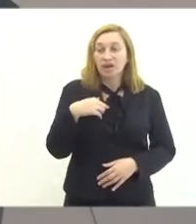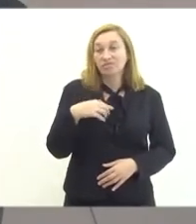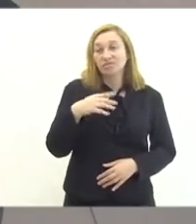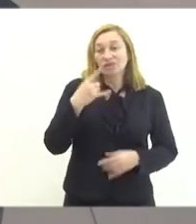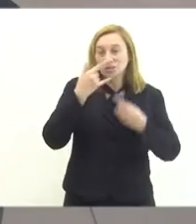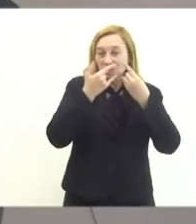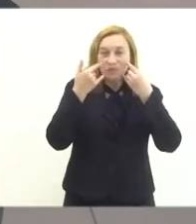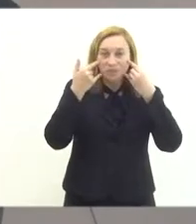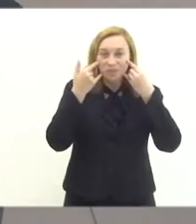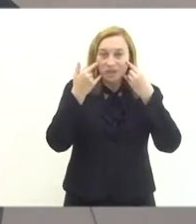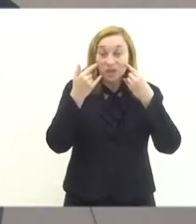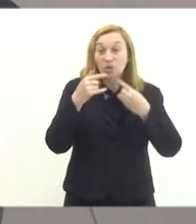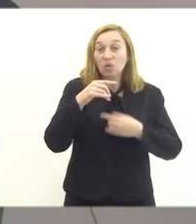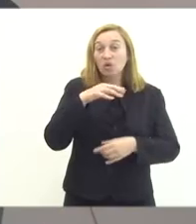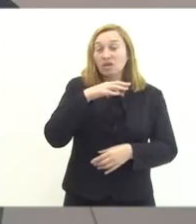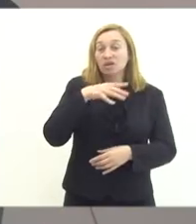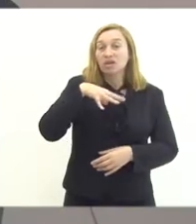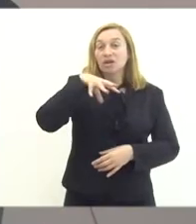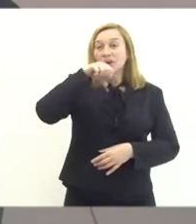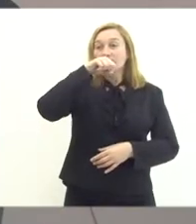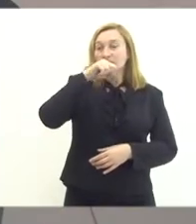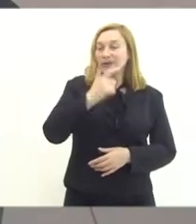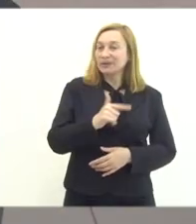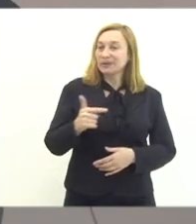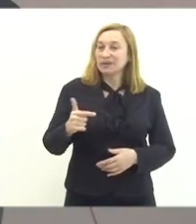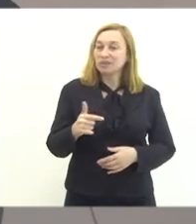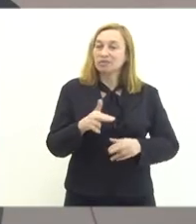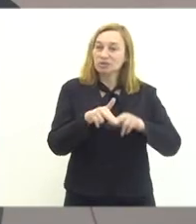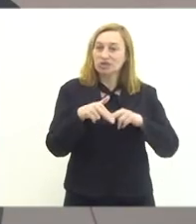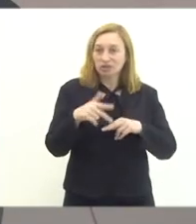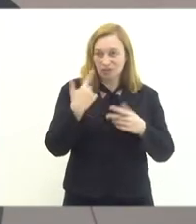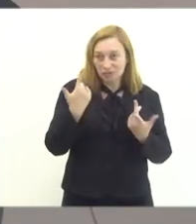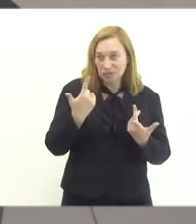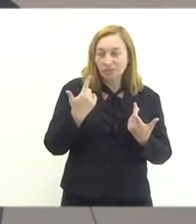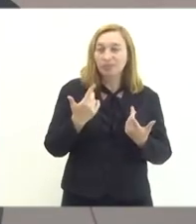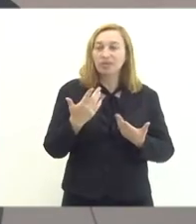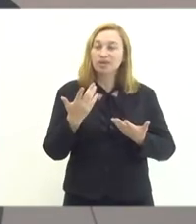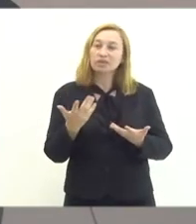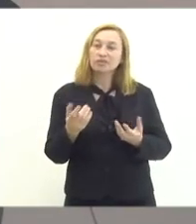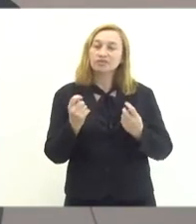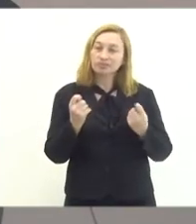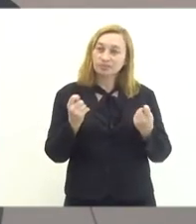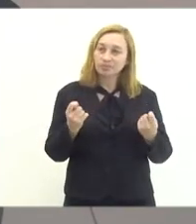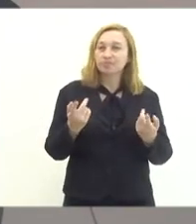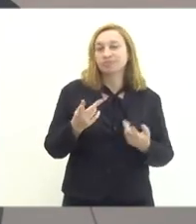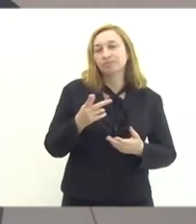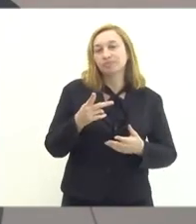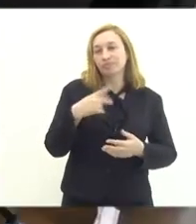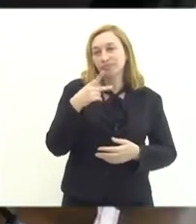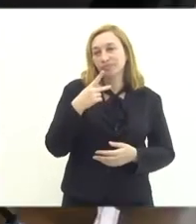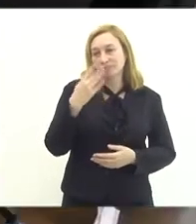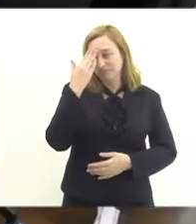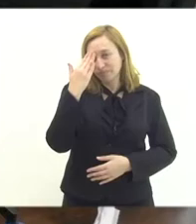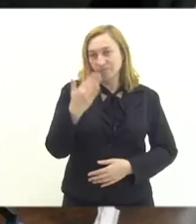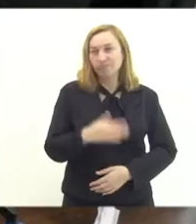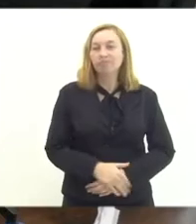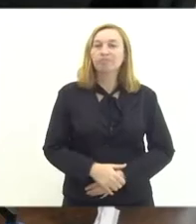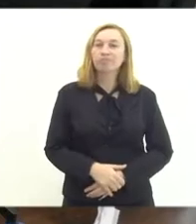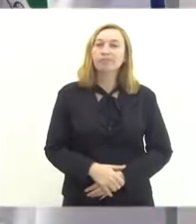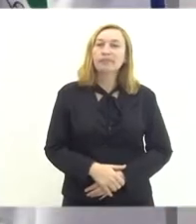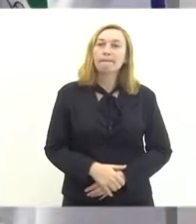mas espero que tem as Mogi demonstrada a posição institucional da Defensoria Pública agradeço